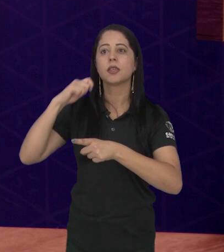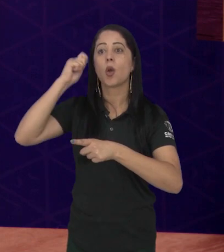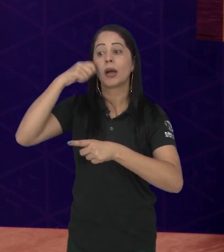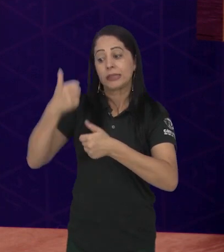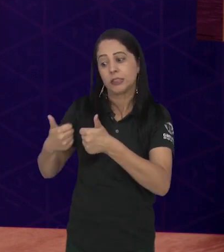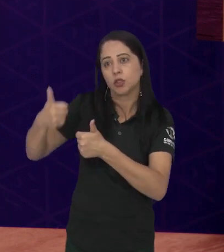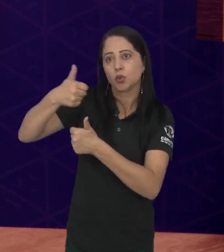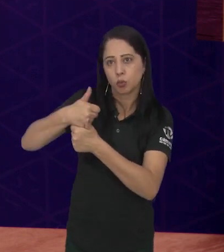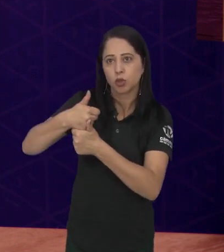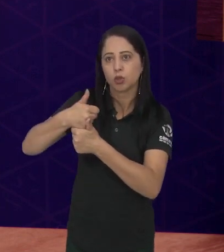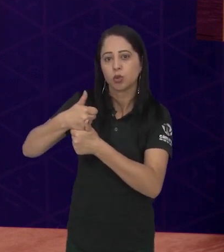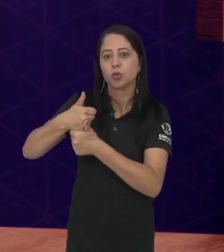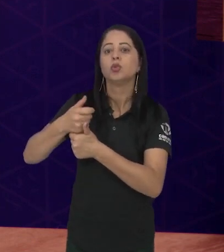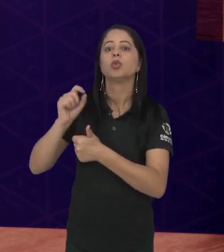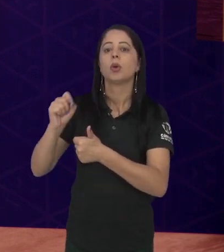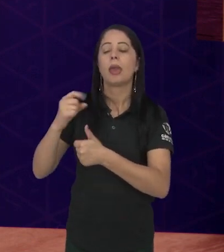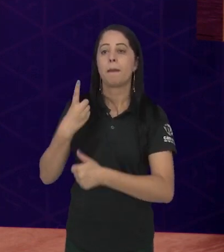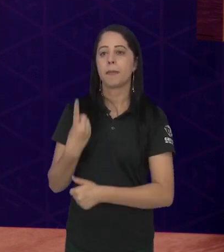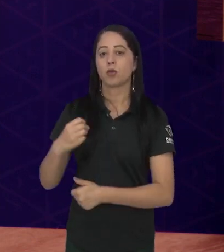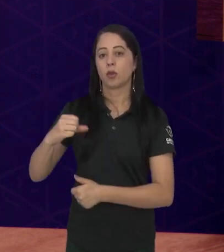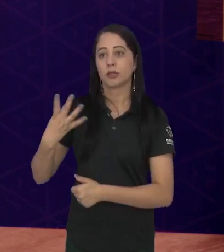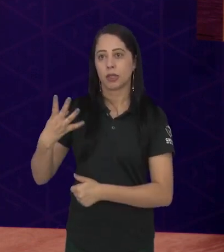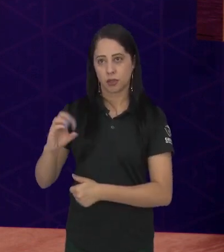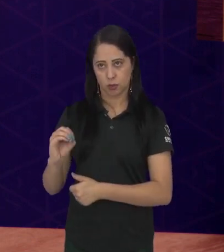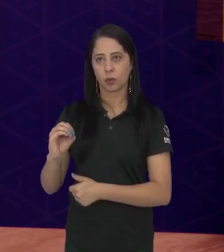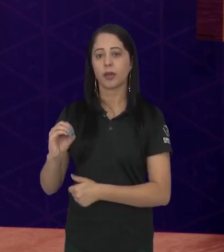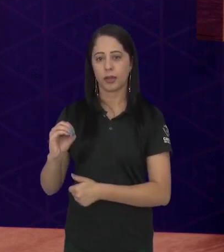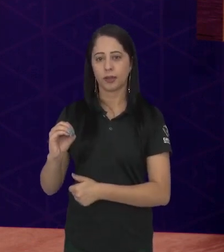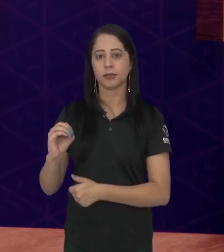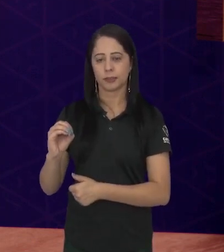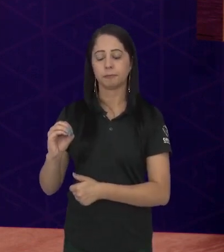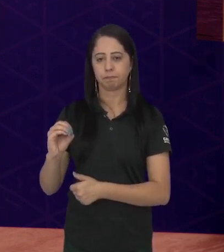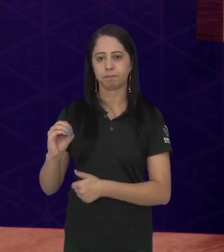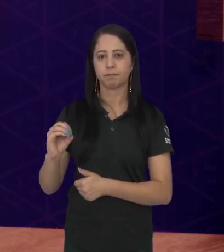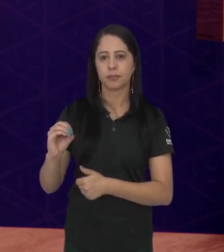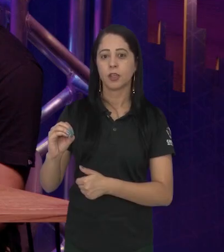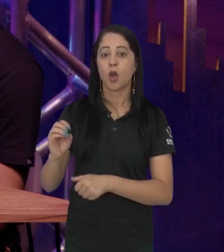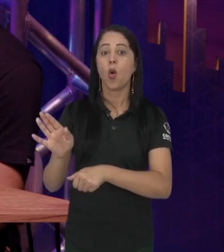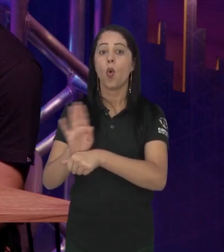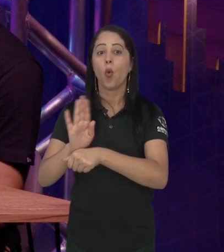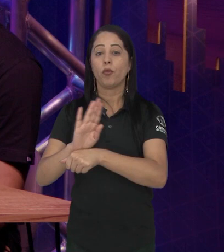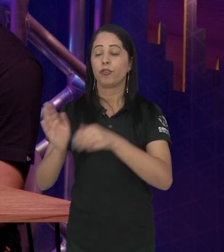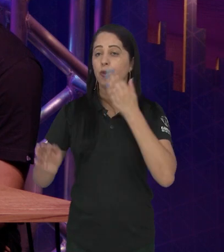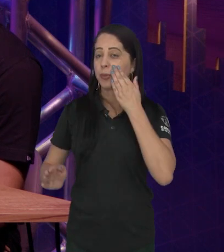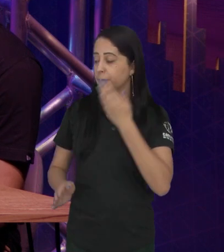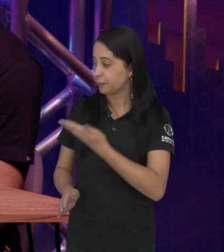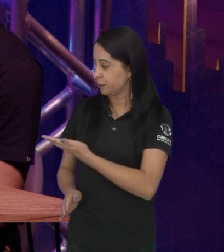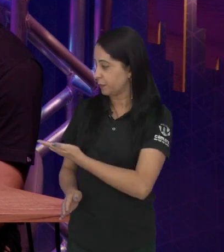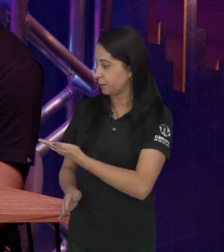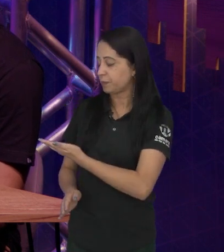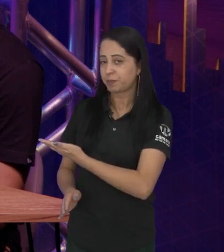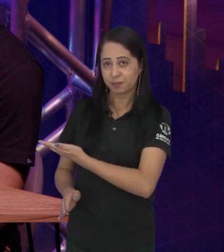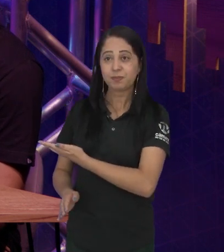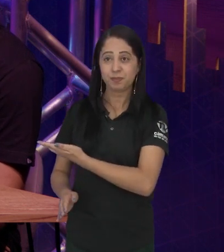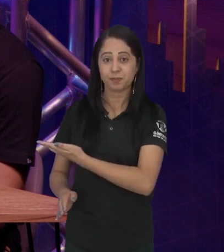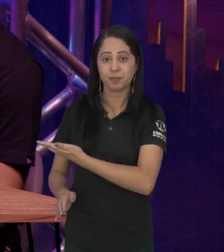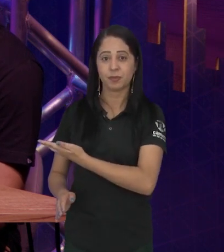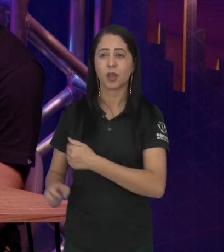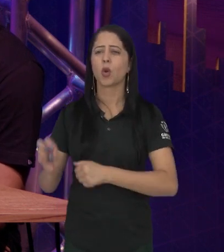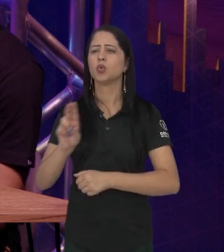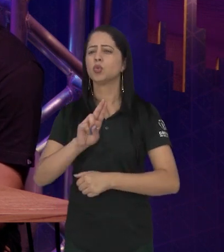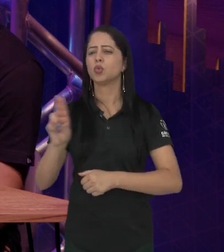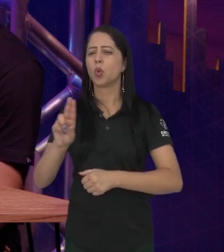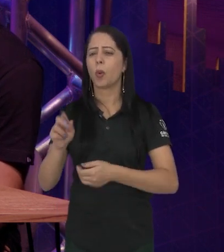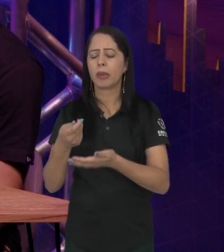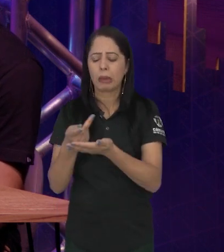coadjuvante, né, foi em 1940, com o filme O Vento Levou. Deixa eu até pegar o nome dela aqui